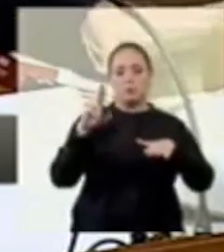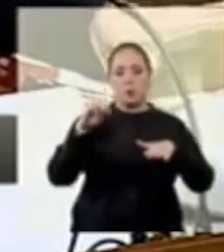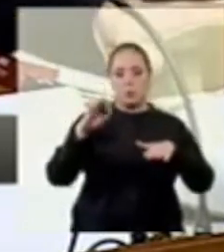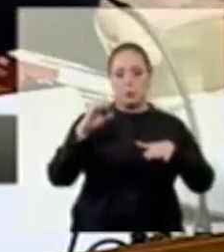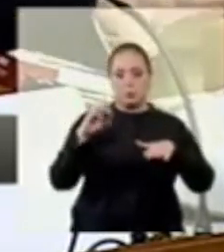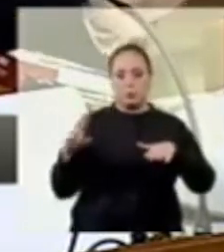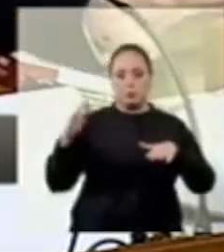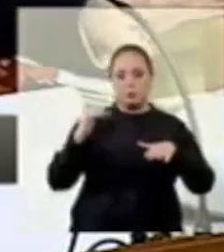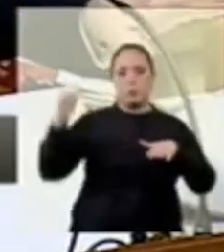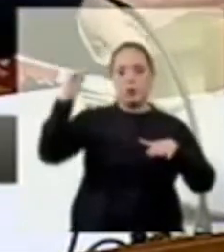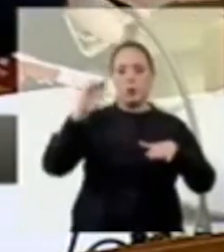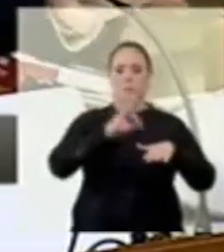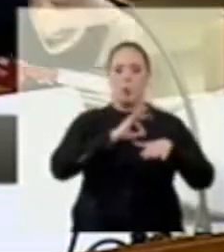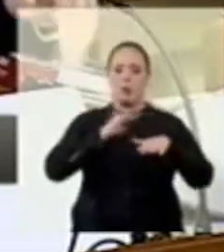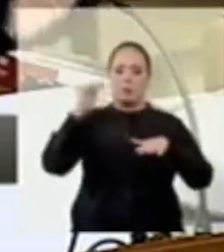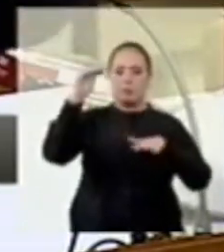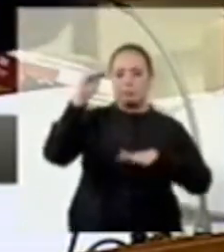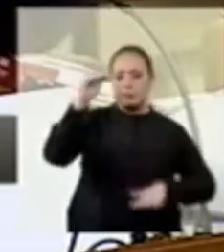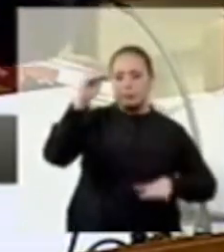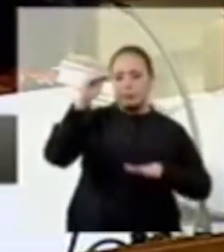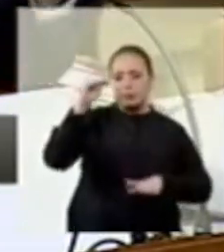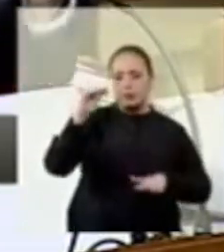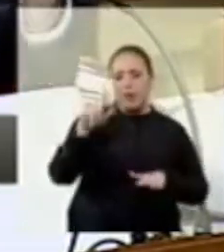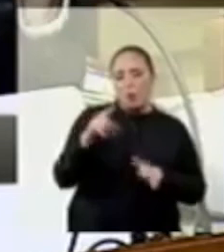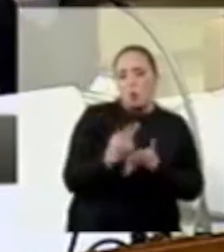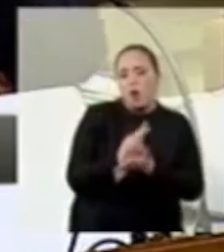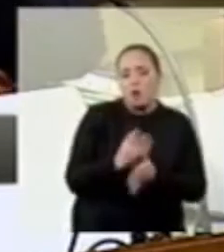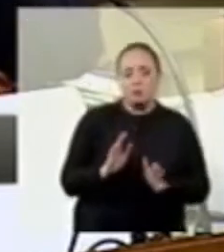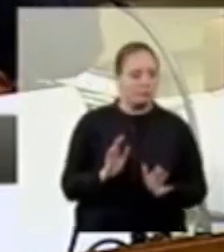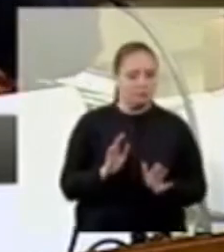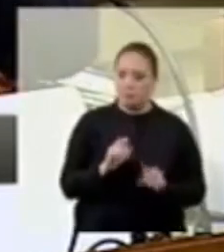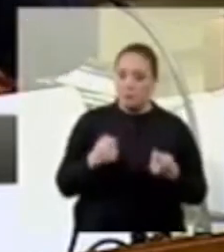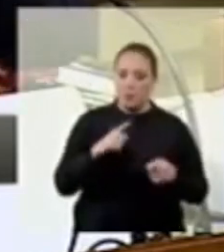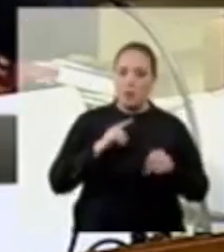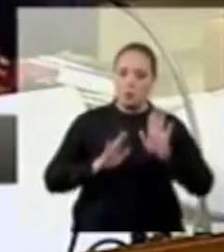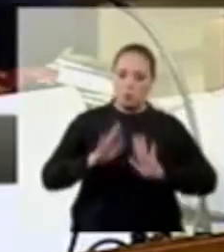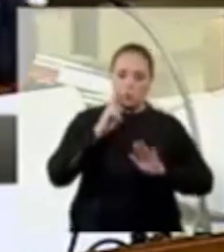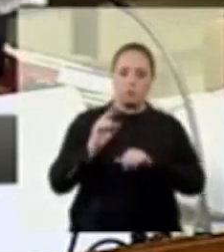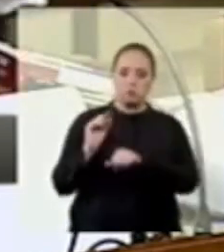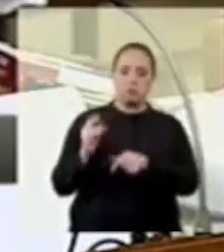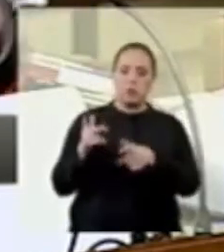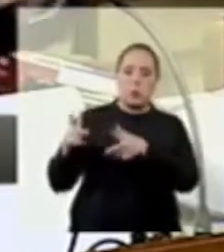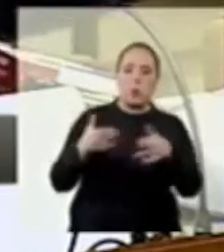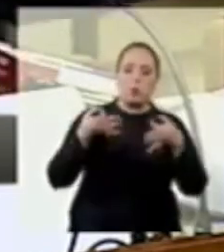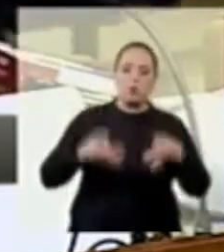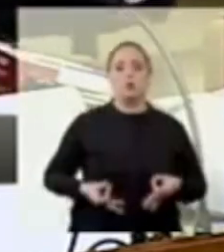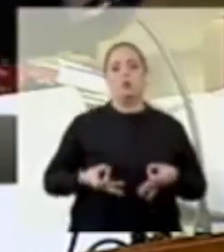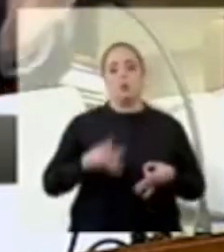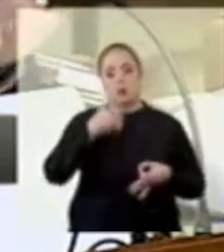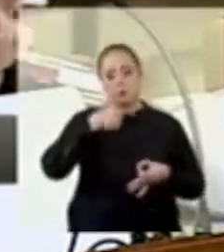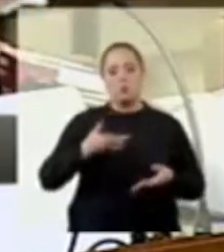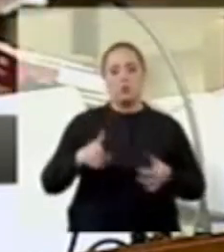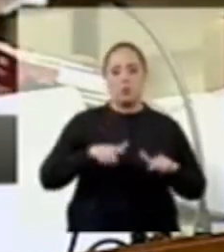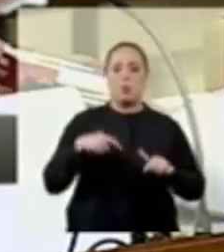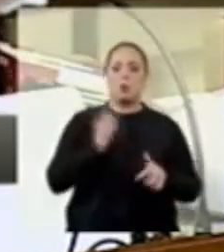a polícia é um equívoco e portanto eu acho que tem que ter a mesma distinção ea mesma dignidade é para que se possa cobrar